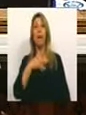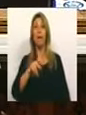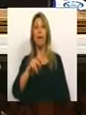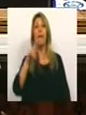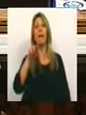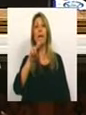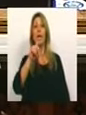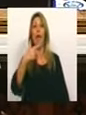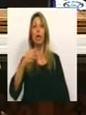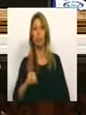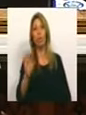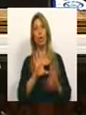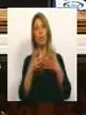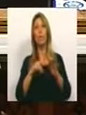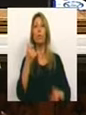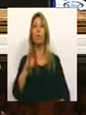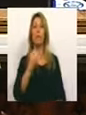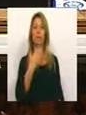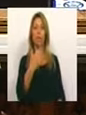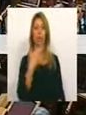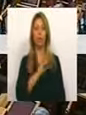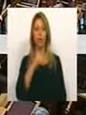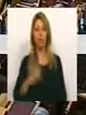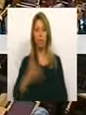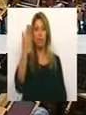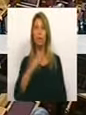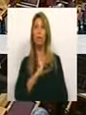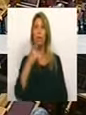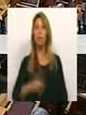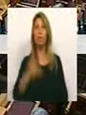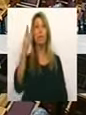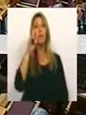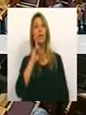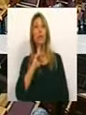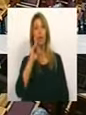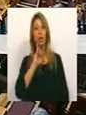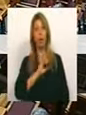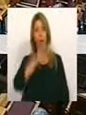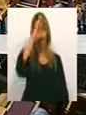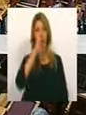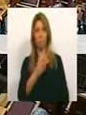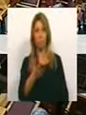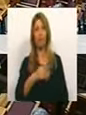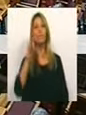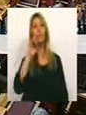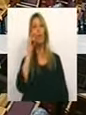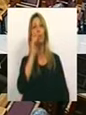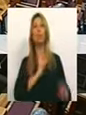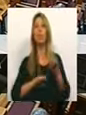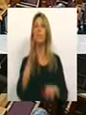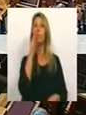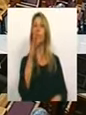Senhora Deputada. Muito obrigada, Senhor Presidente, Senhor Presidente, Senhora Ministra, Senhoras e Senhores